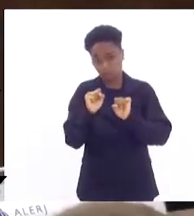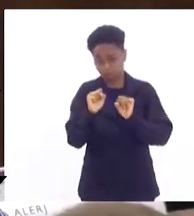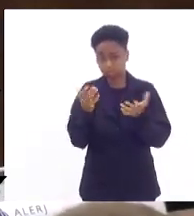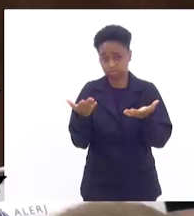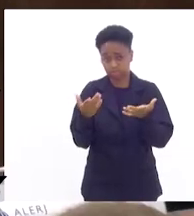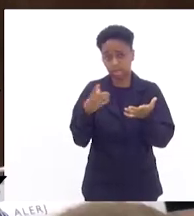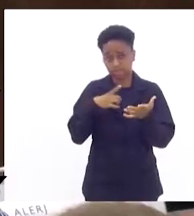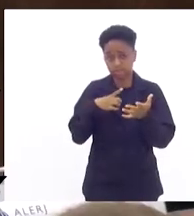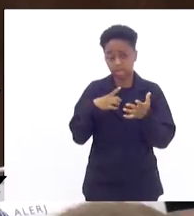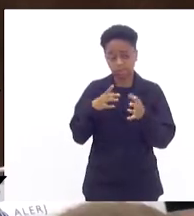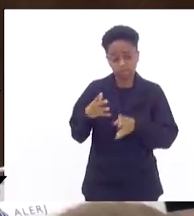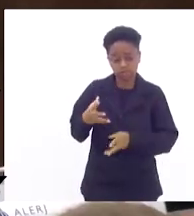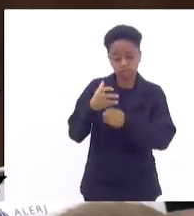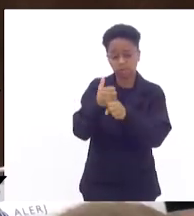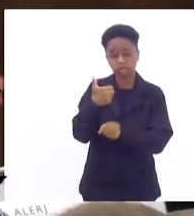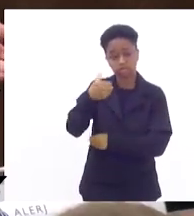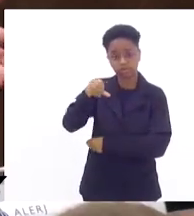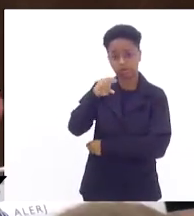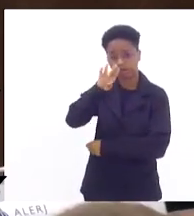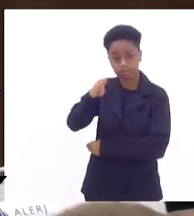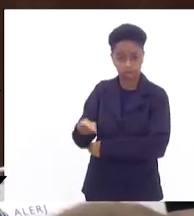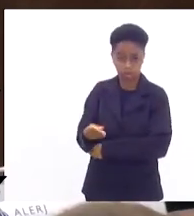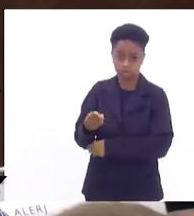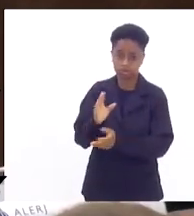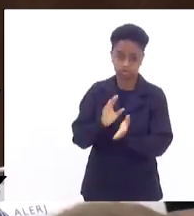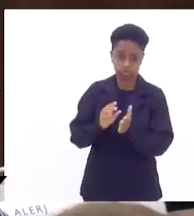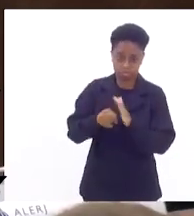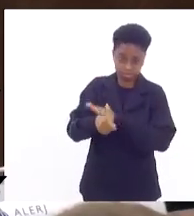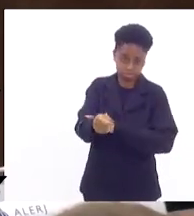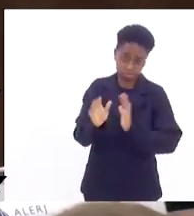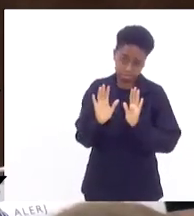um total de investimento de 19 bilhões de reais.